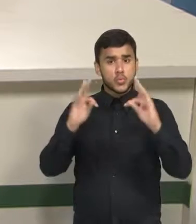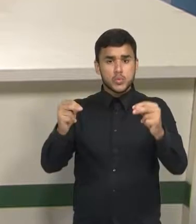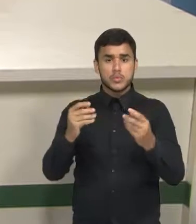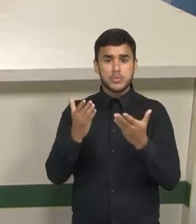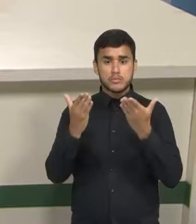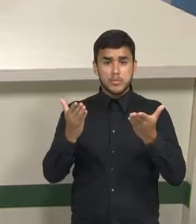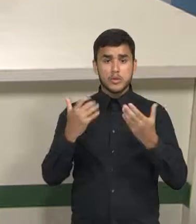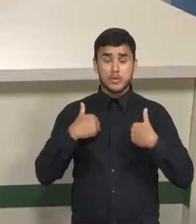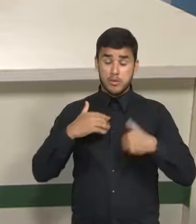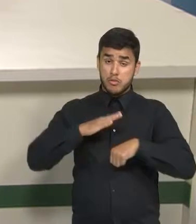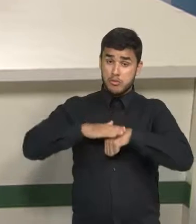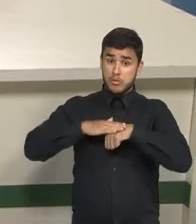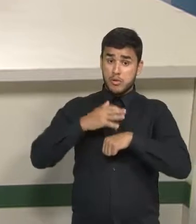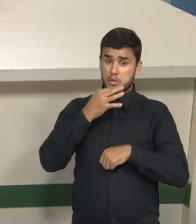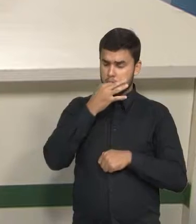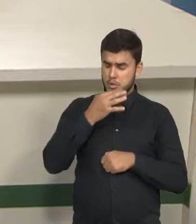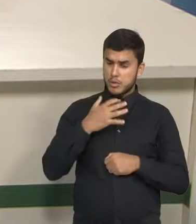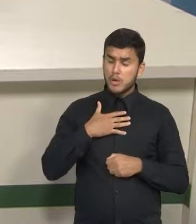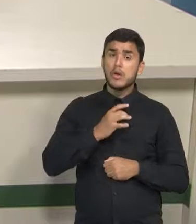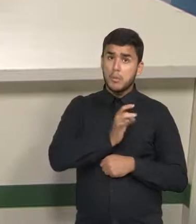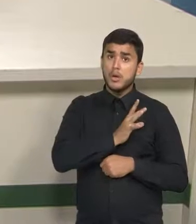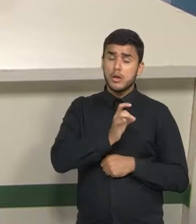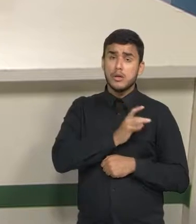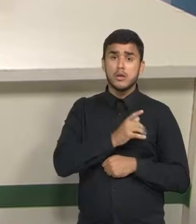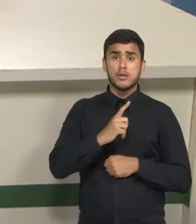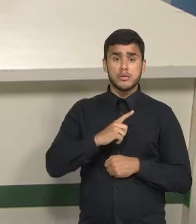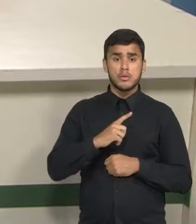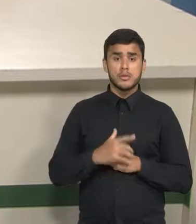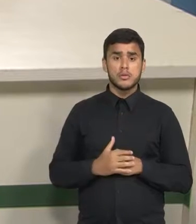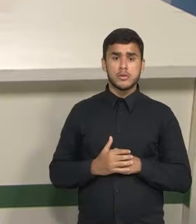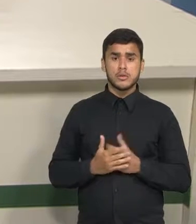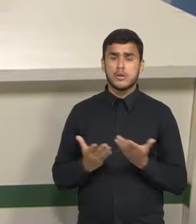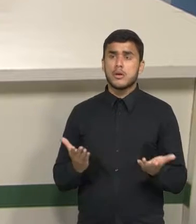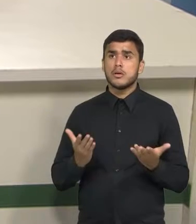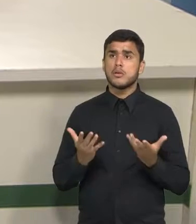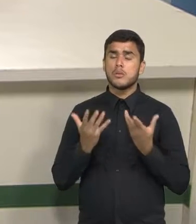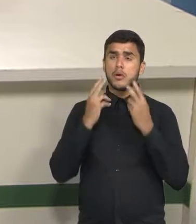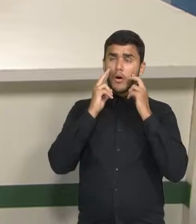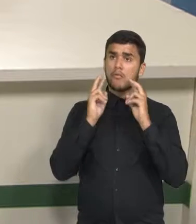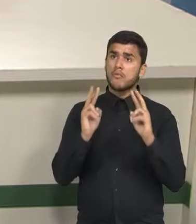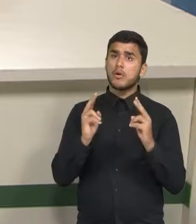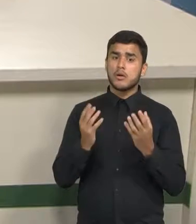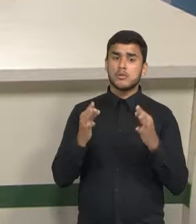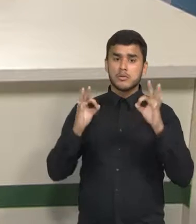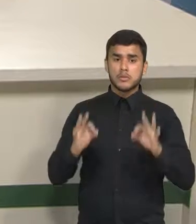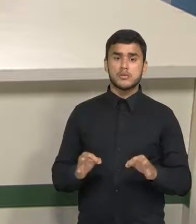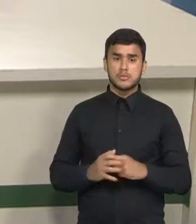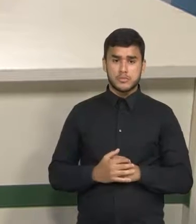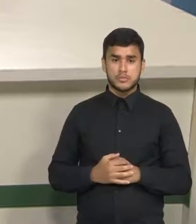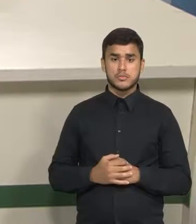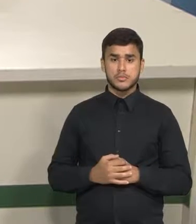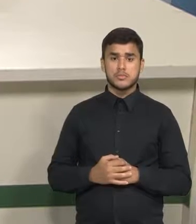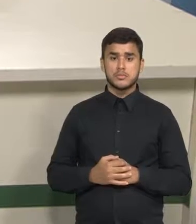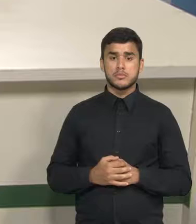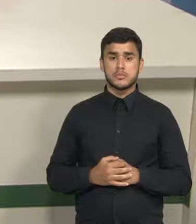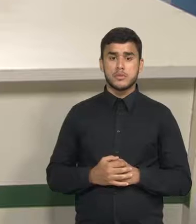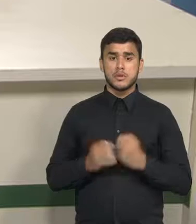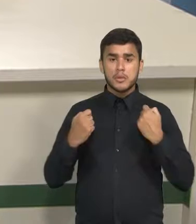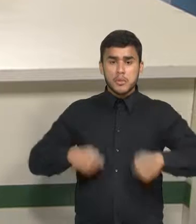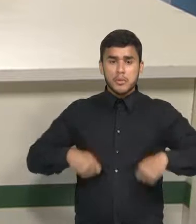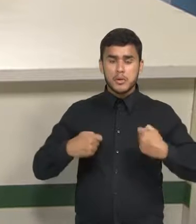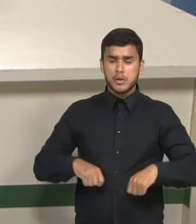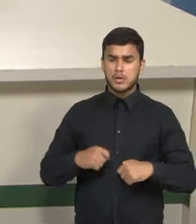Luiz, eu sou apavorado com isso. O que será necessário para que esse povo acorde, cara? Para que tenha coragem de tomar uma